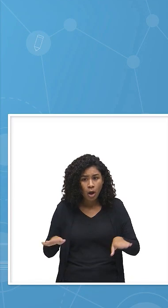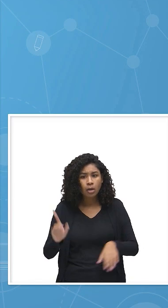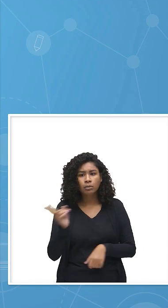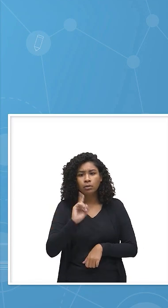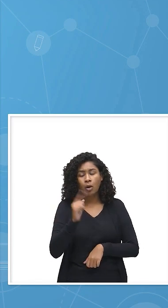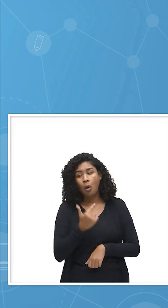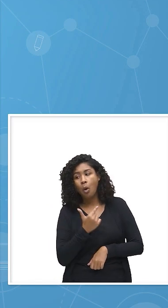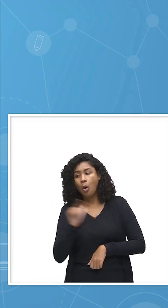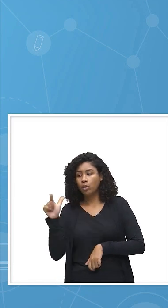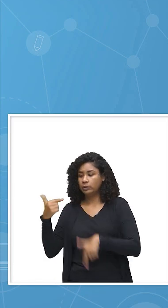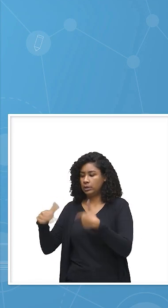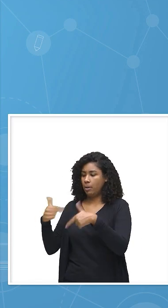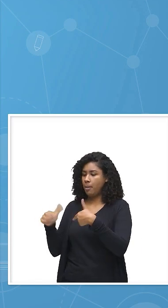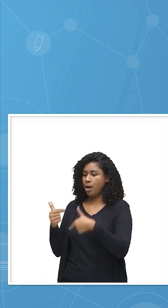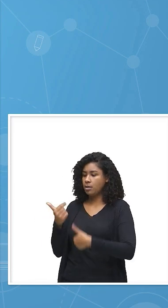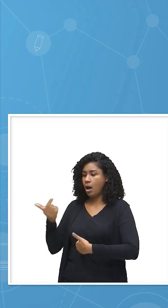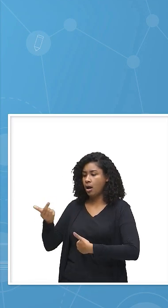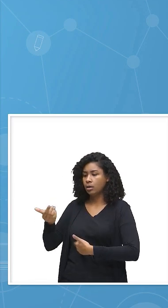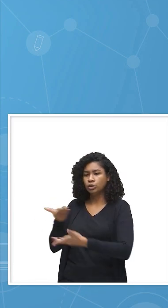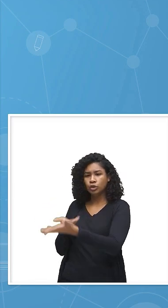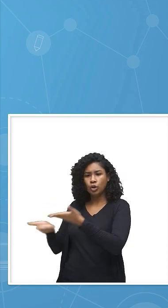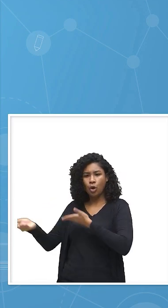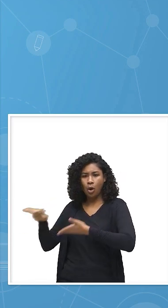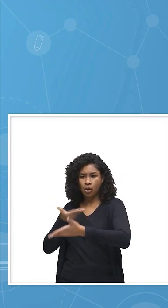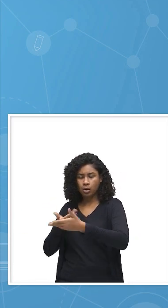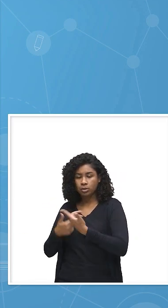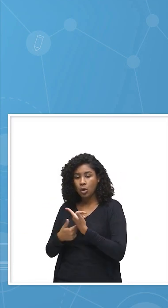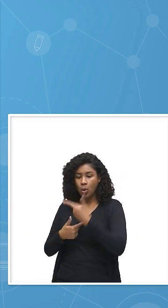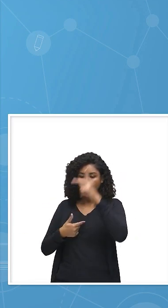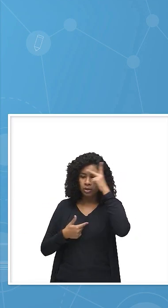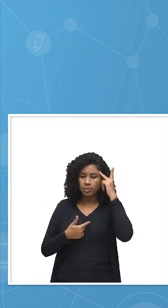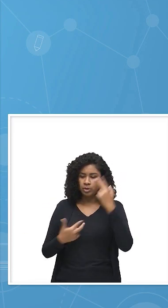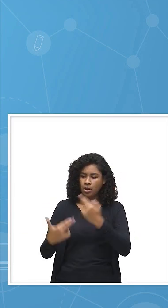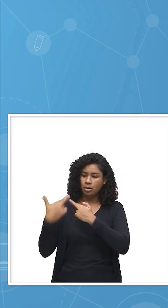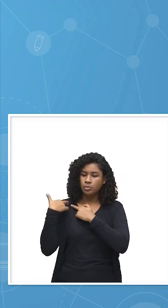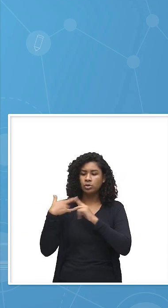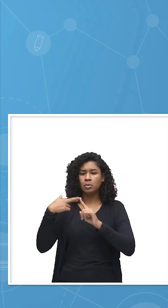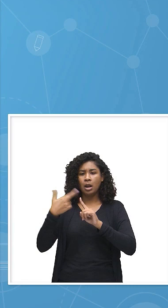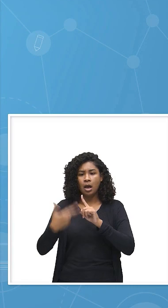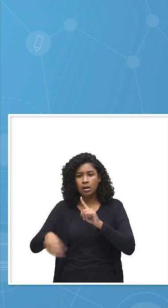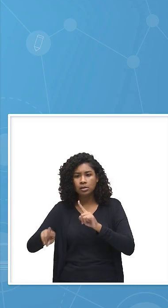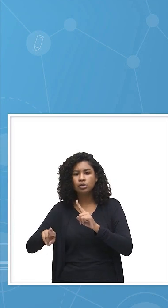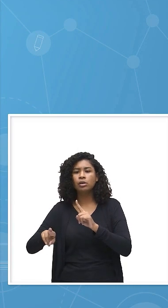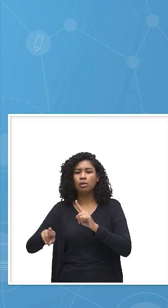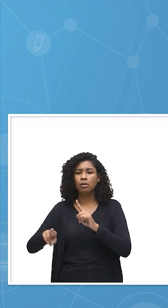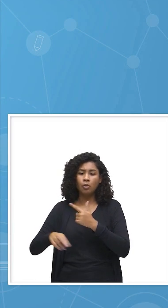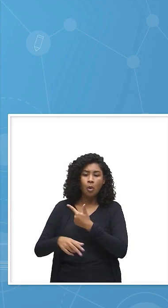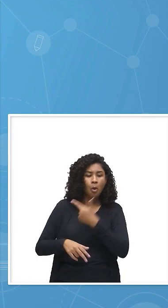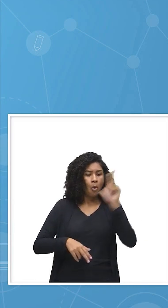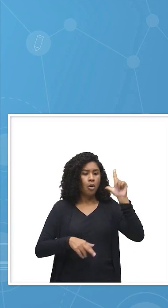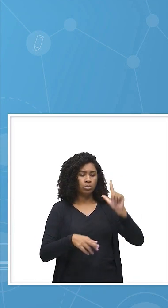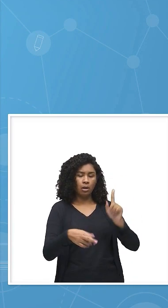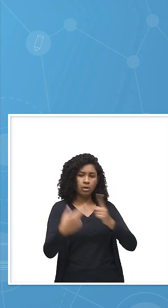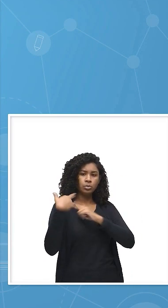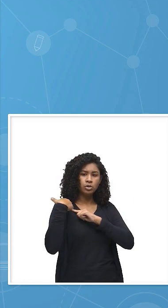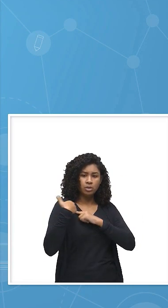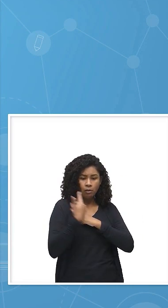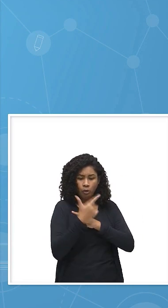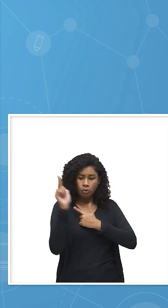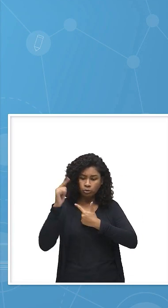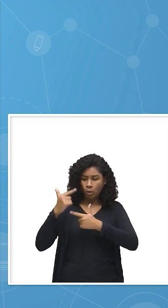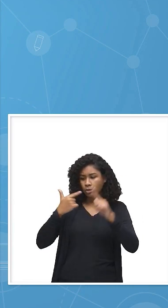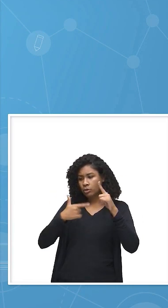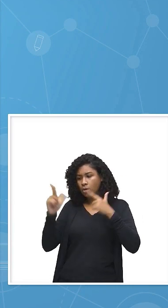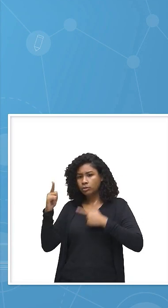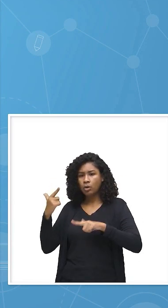trocas, ao comércio, outros à religião, né? Inclusive a gente vai ver aí que o comércio passa a ser feito com